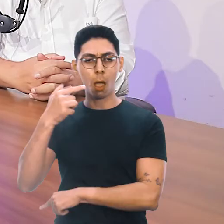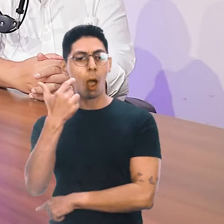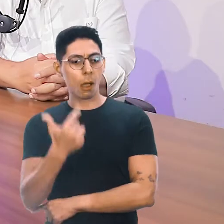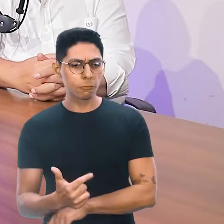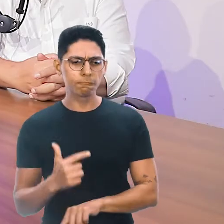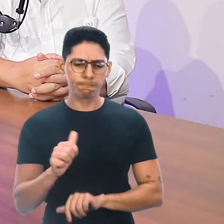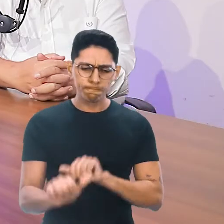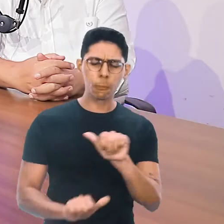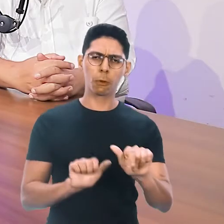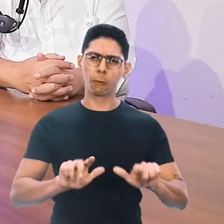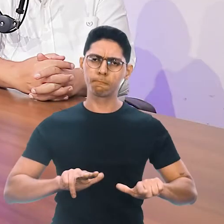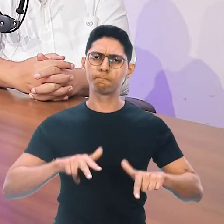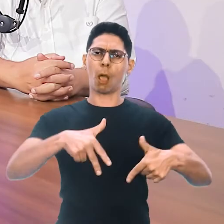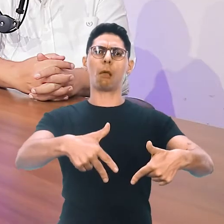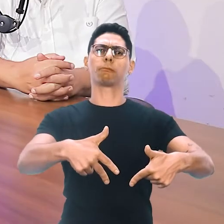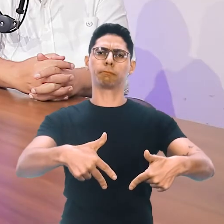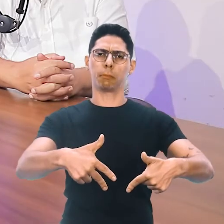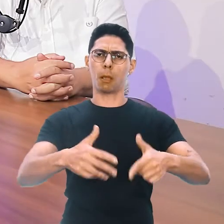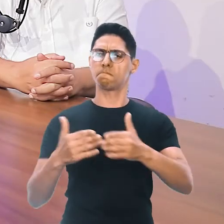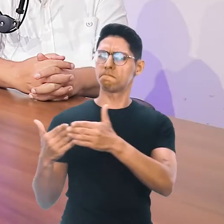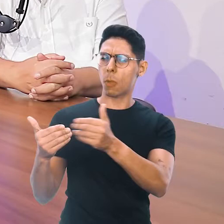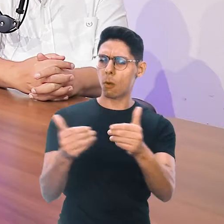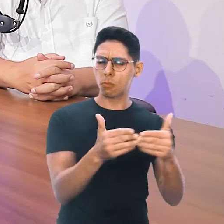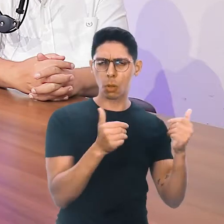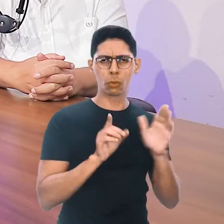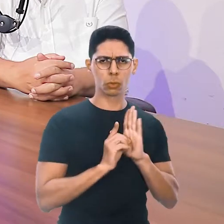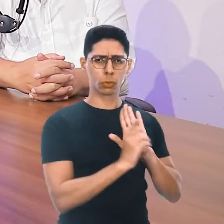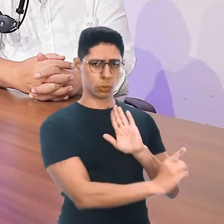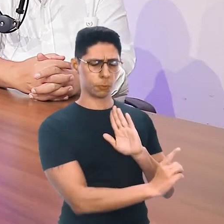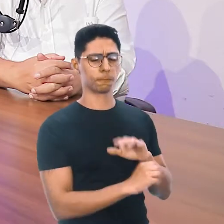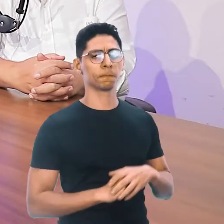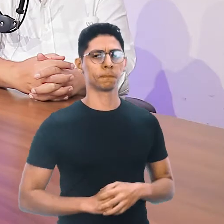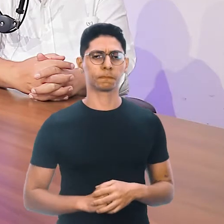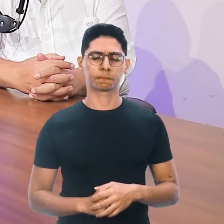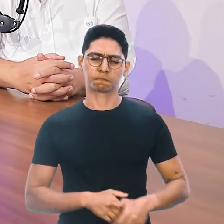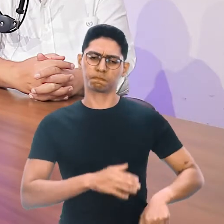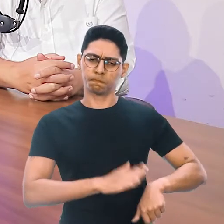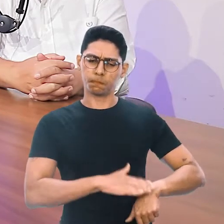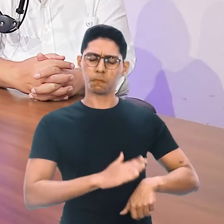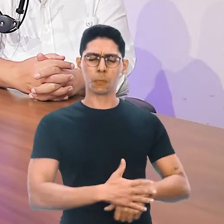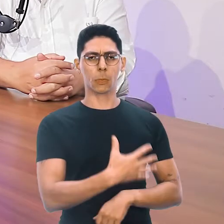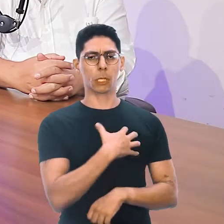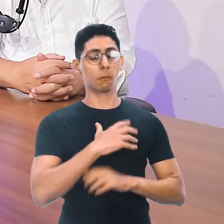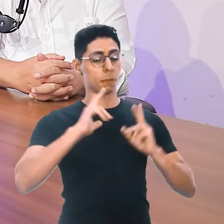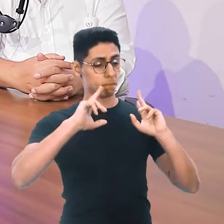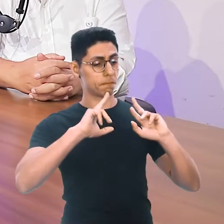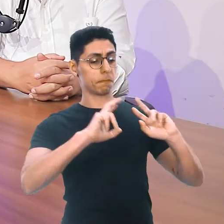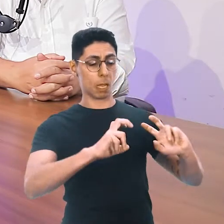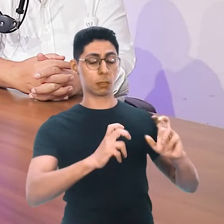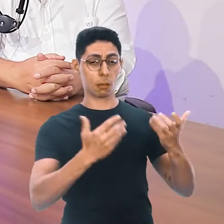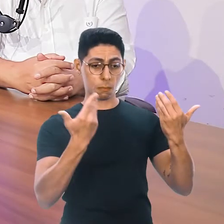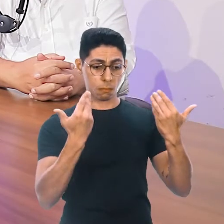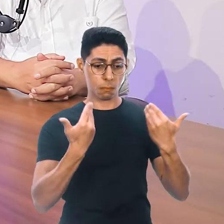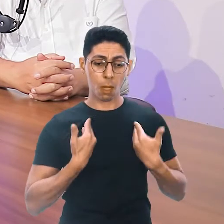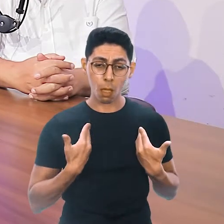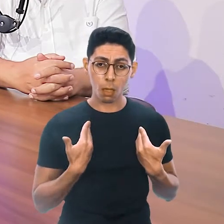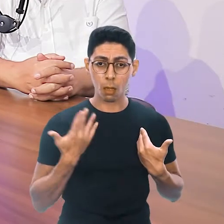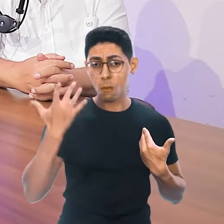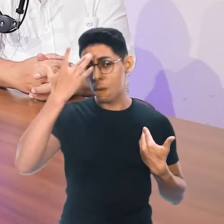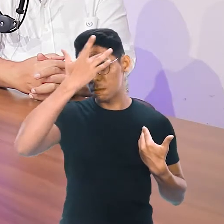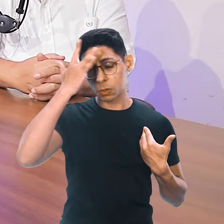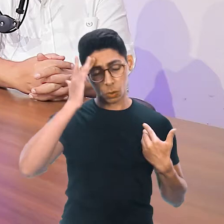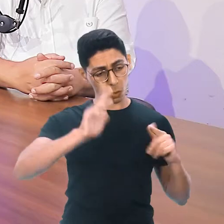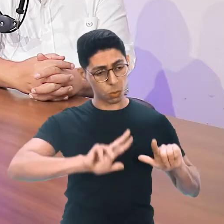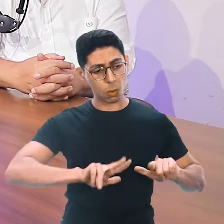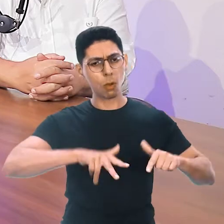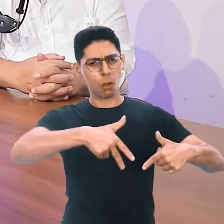ativista, um militante pelos nossos direitos. Foi nesse momento que eu me descobri, então, como um